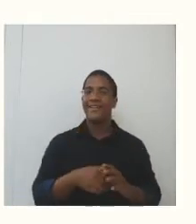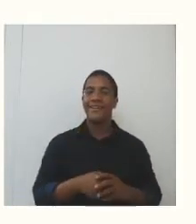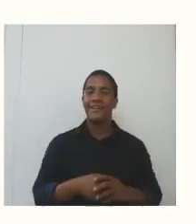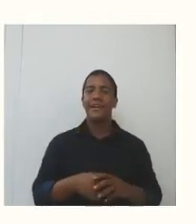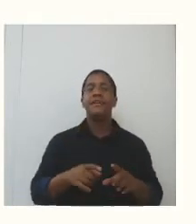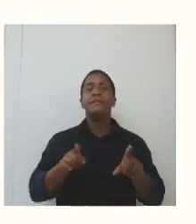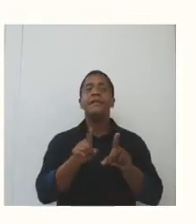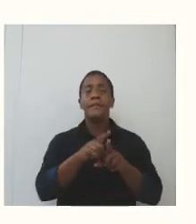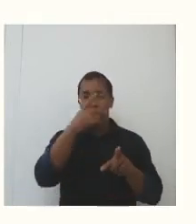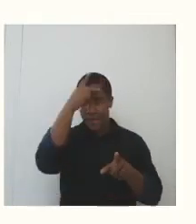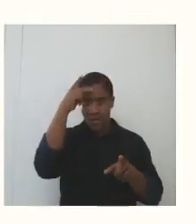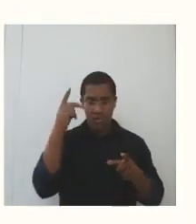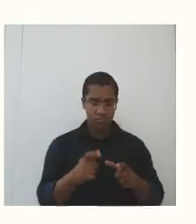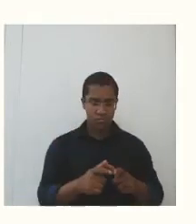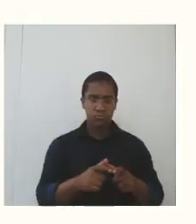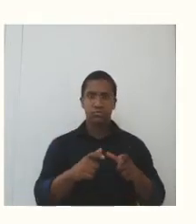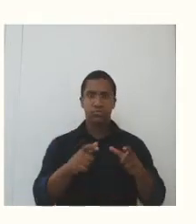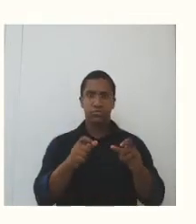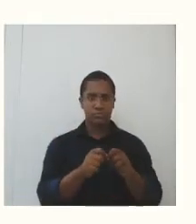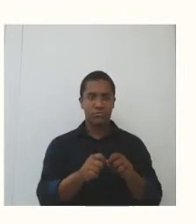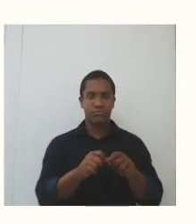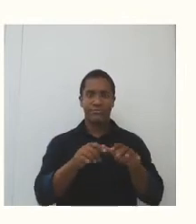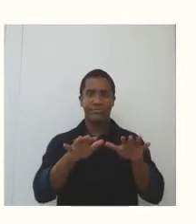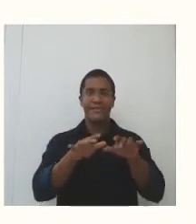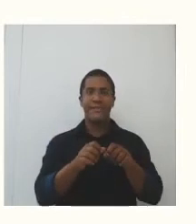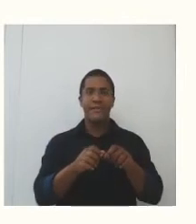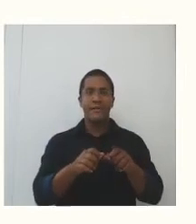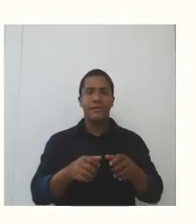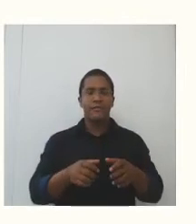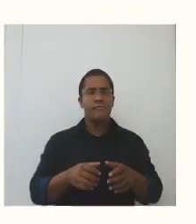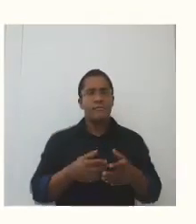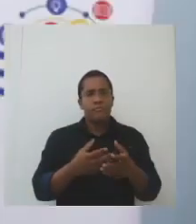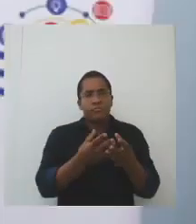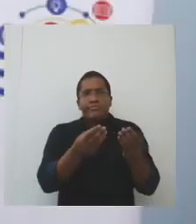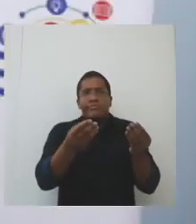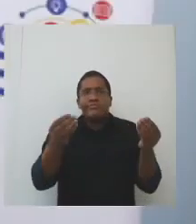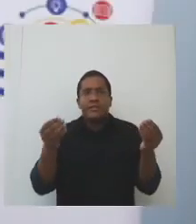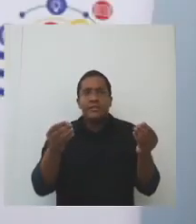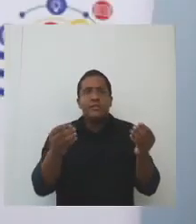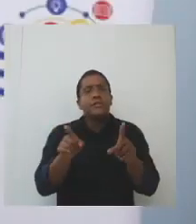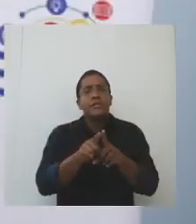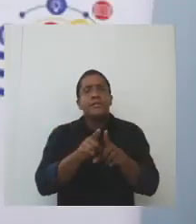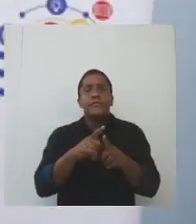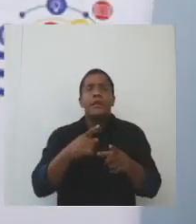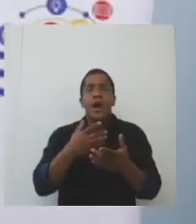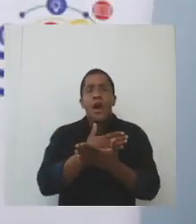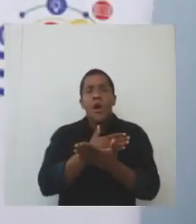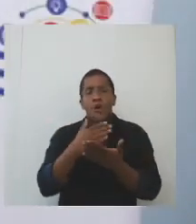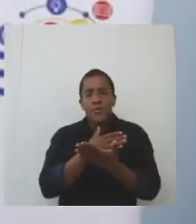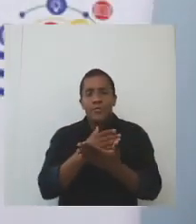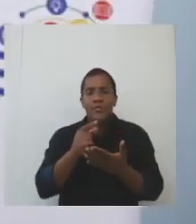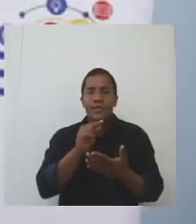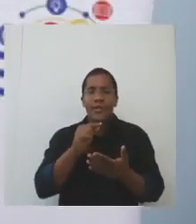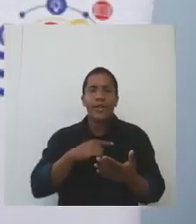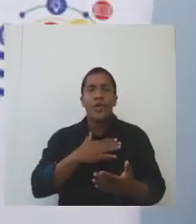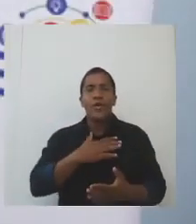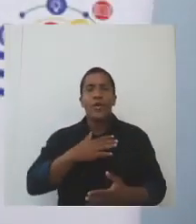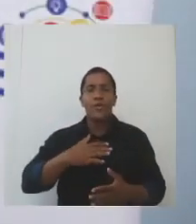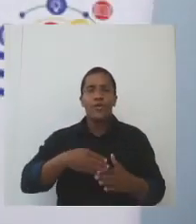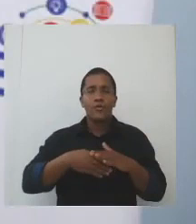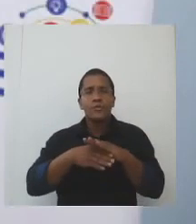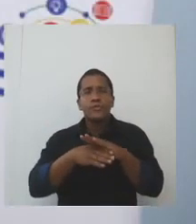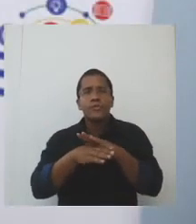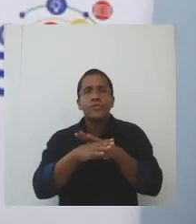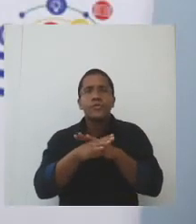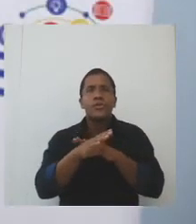da população do Rio de Janeiro durante esse período. Vamos ter os costumes importados, que com a presença da família real, muita gente vai